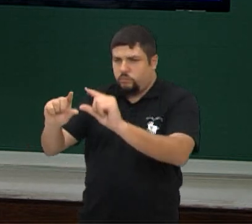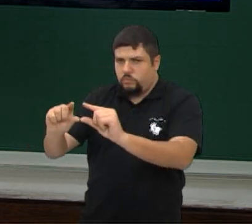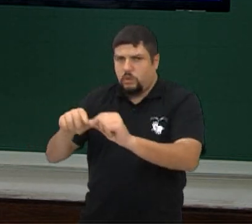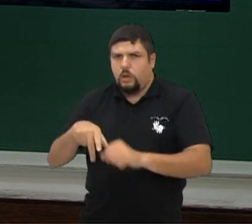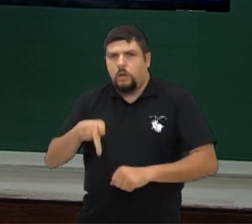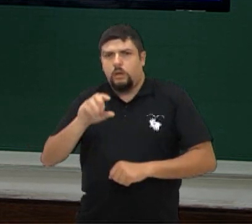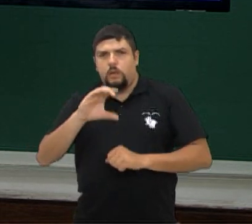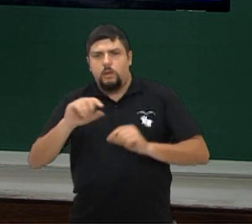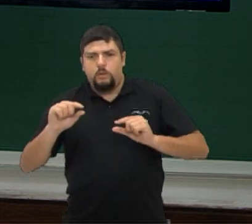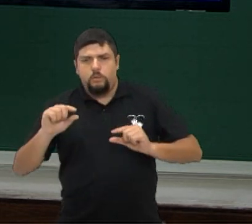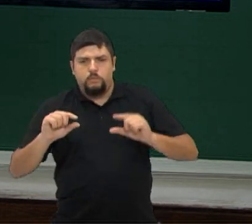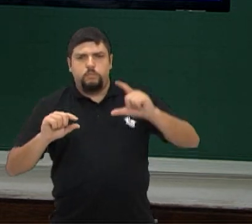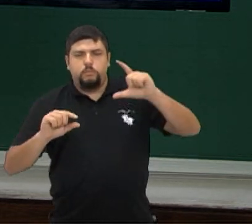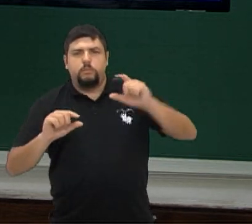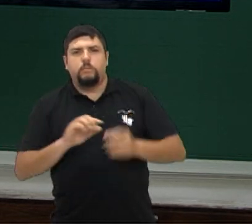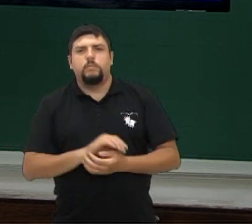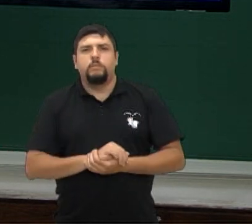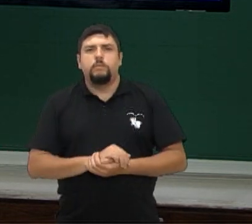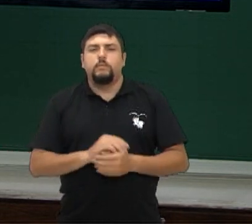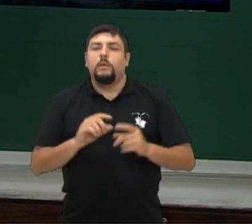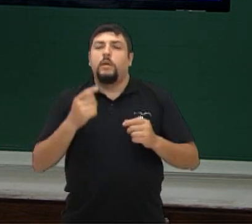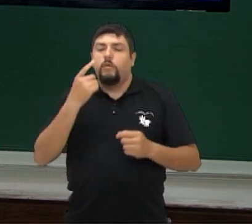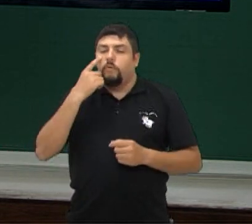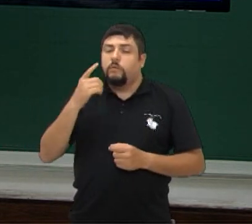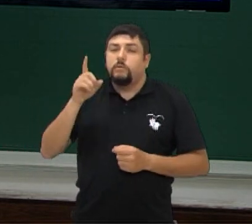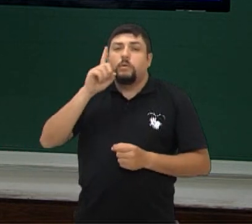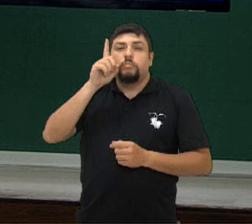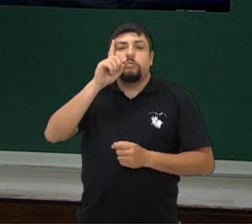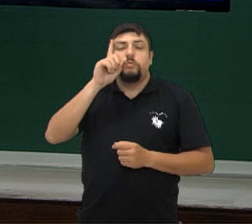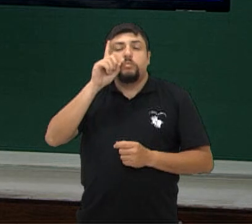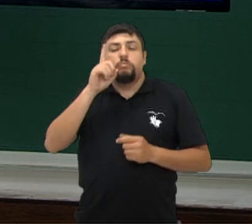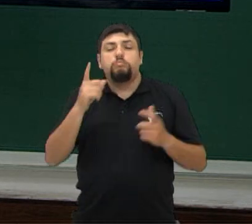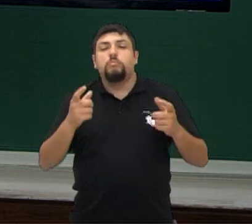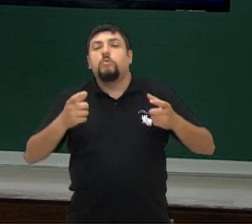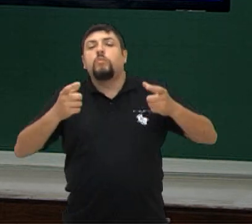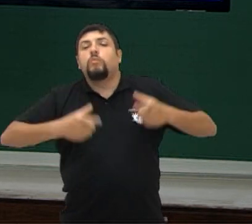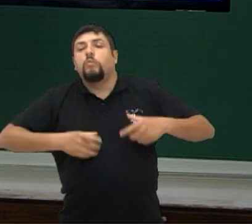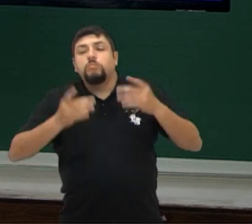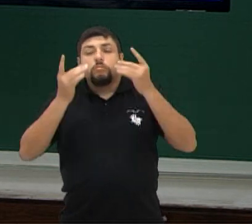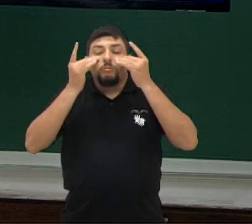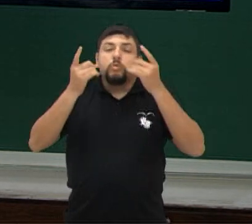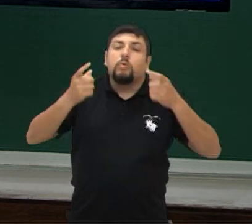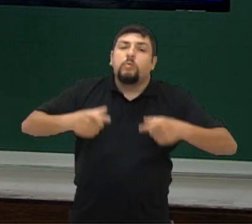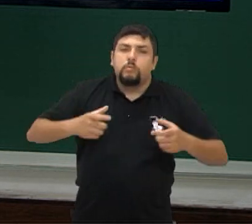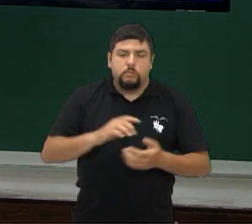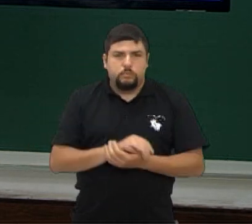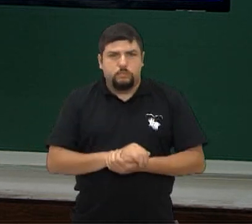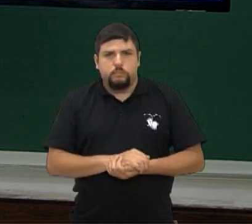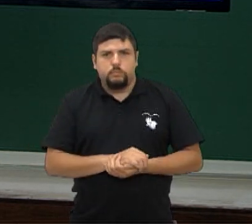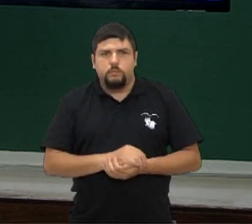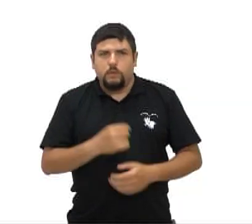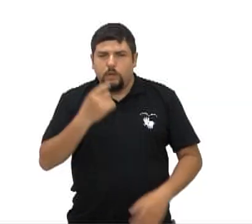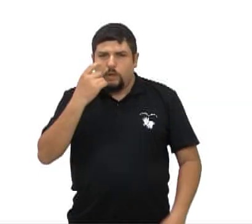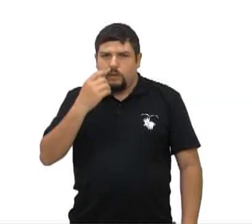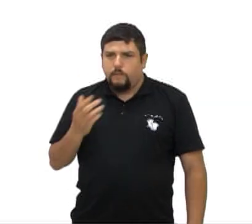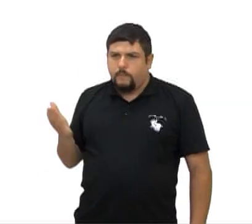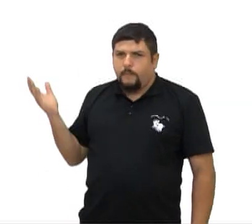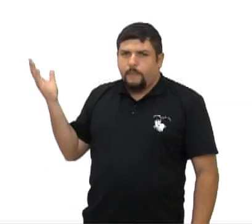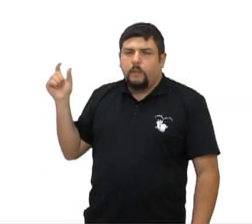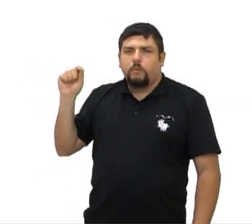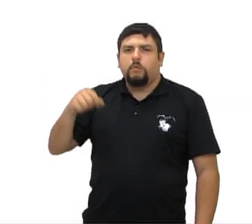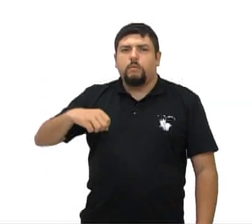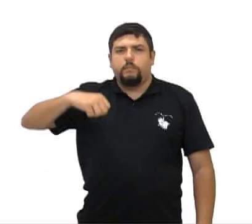Vamos ver uma situação cotidiana onde acontece um processo como esse. Essas aqui são lâmpadas